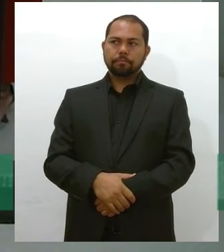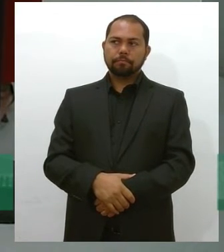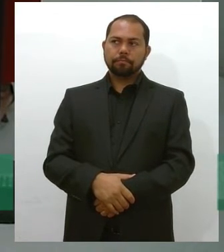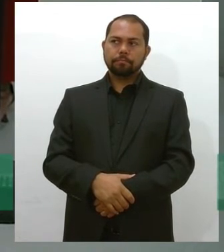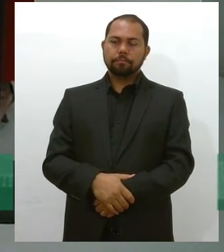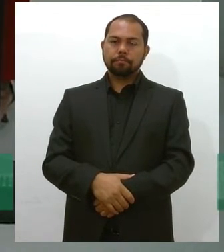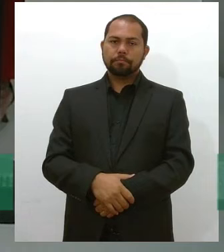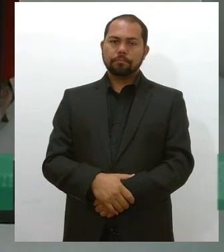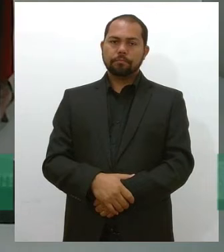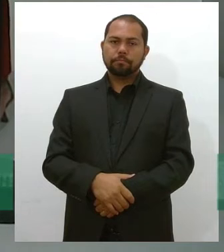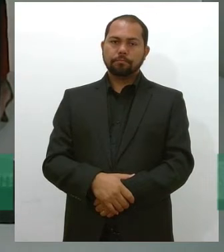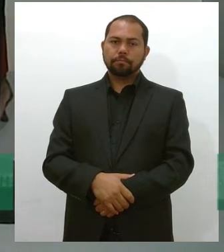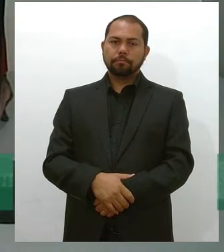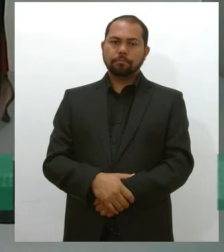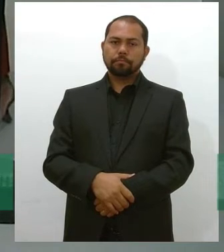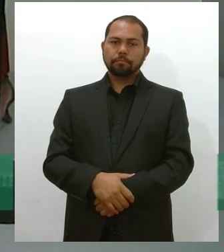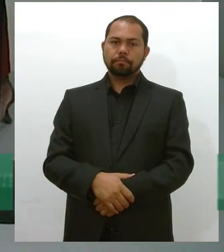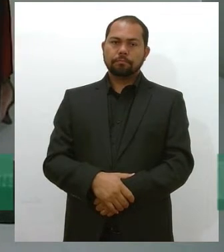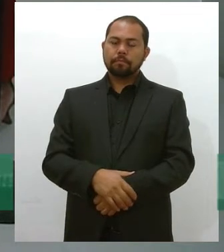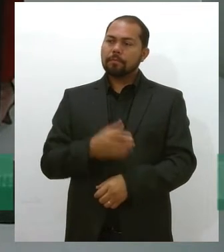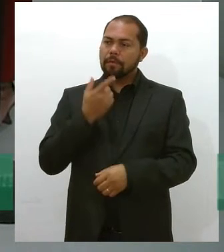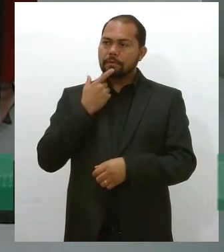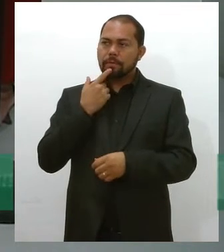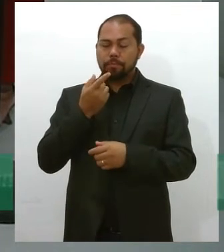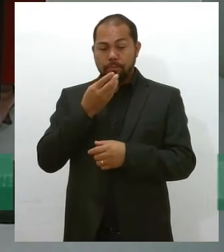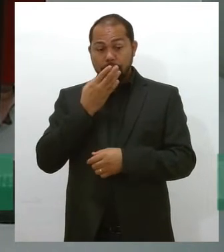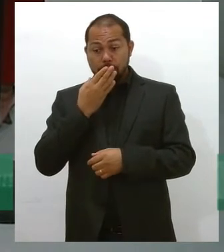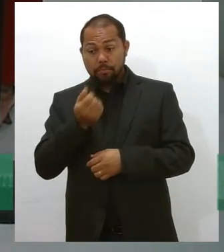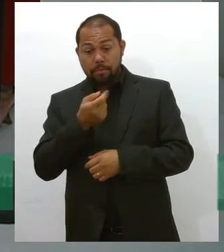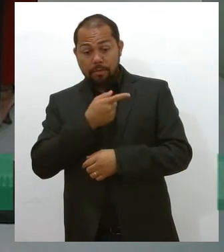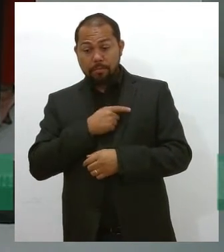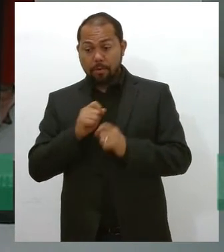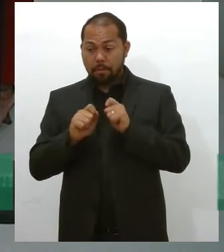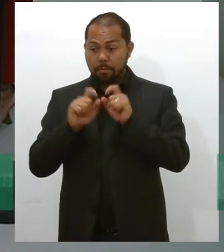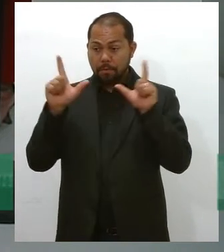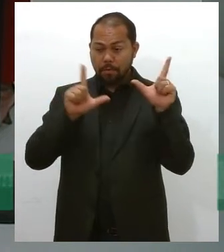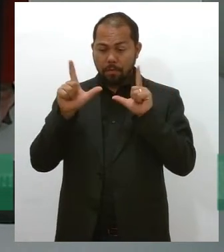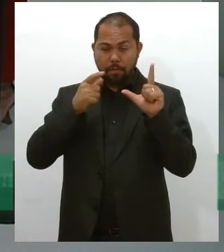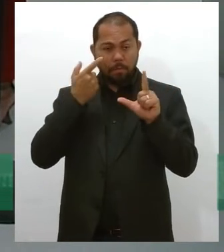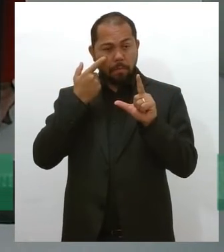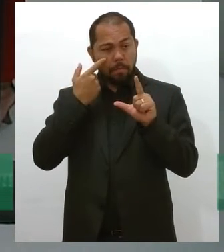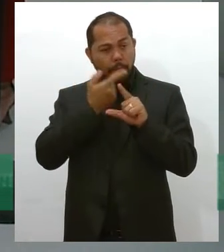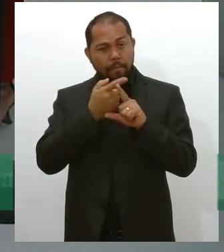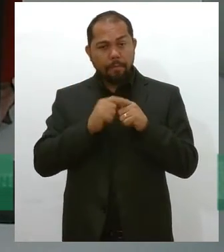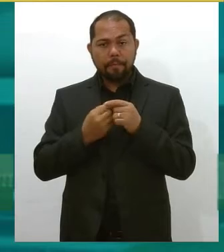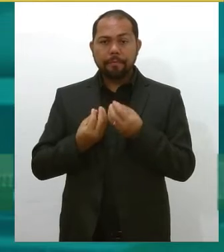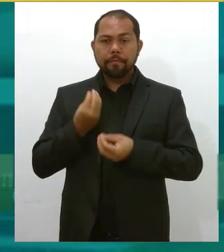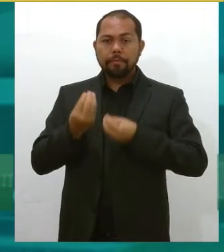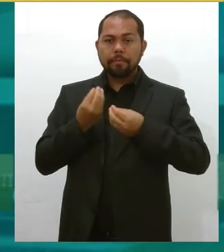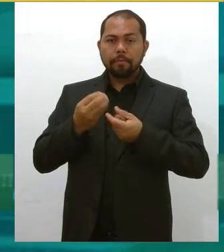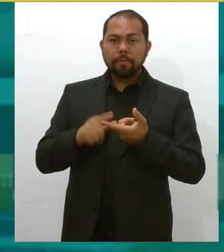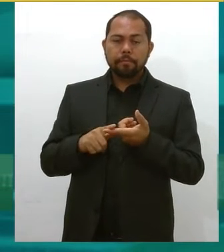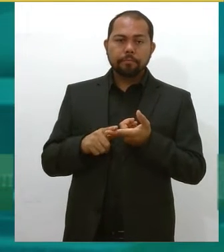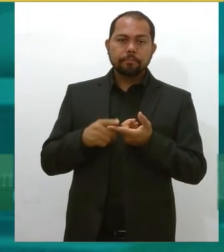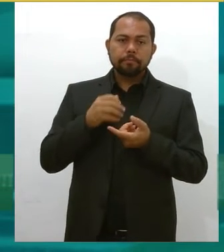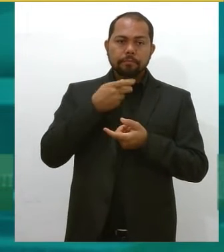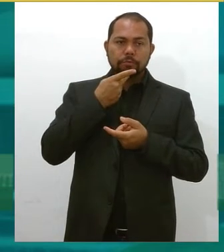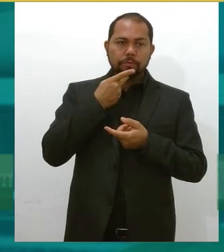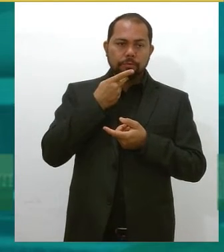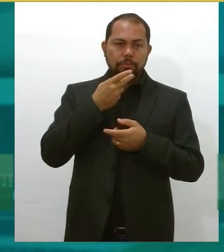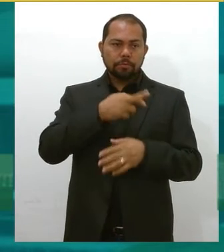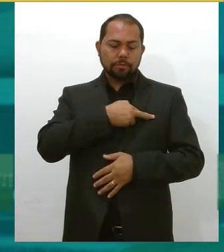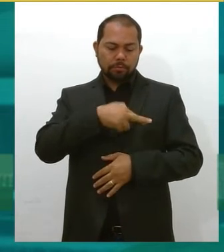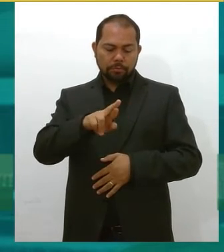para a gente dar uma olhada, para a gente ver como era que era dito, né? Religião católica, apostólica